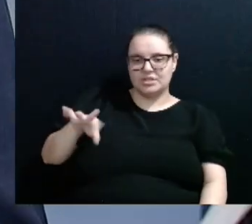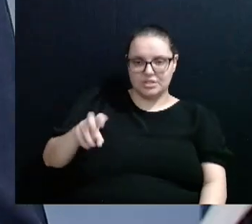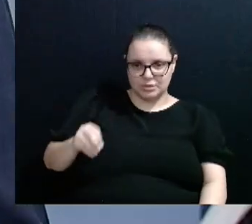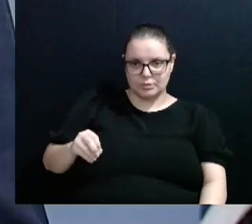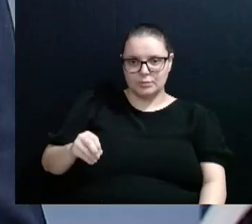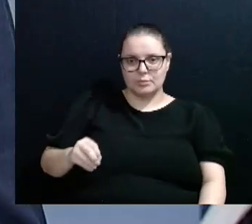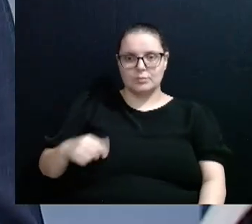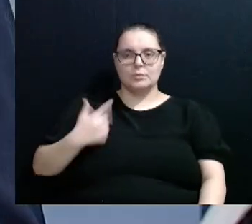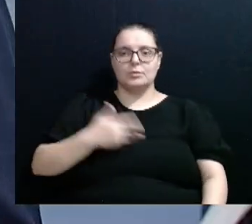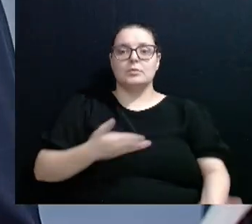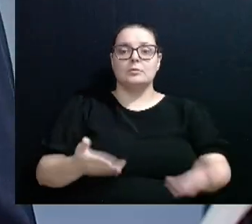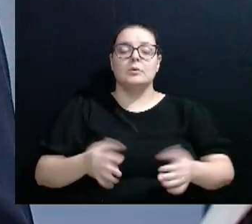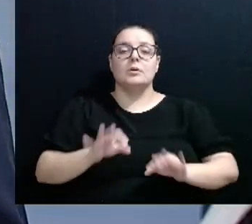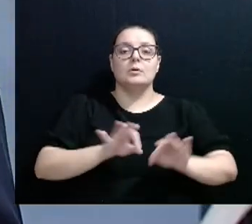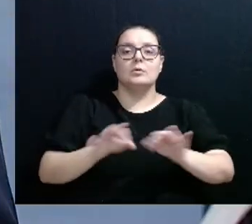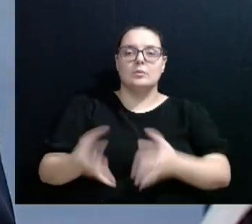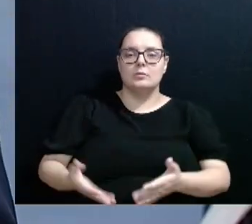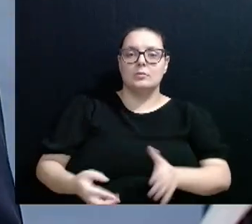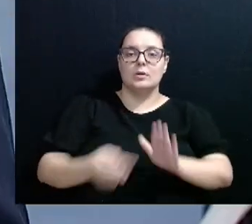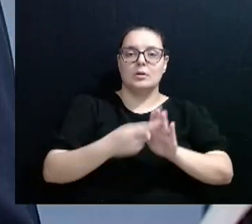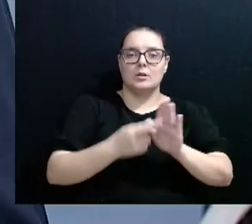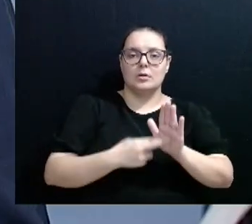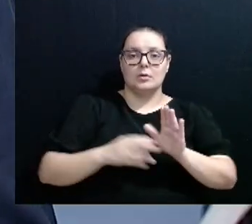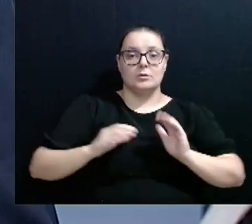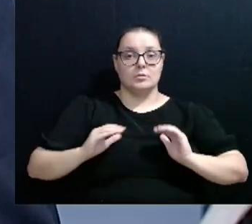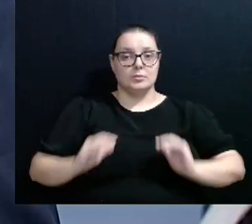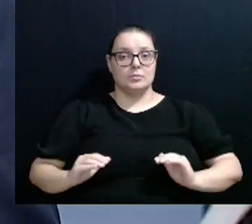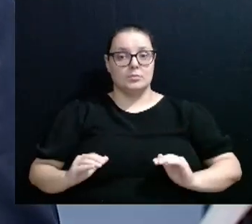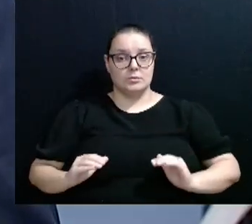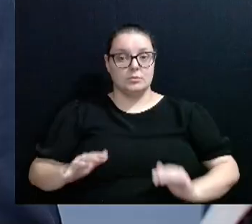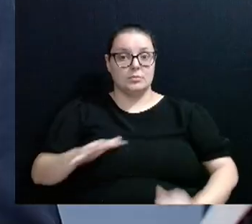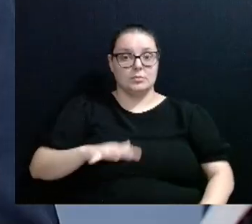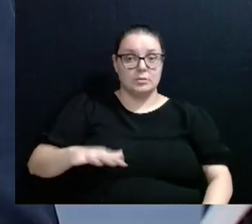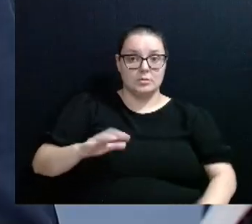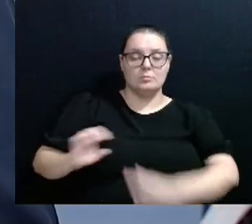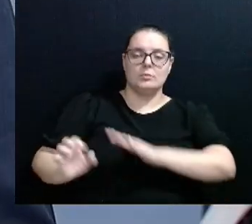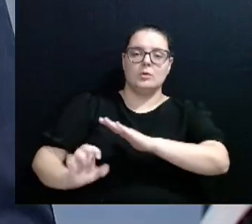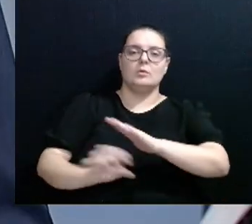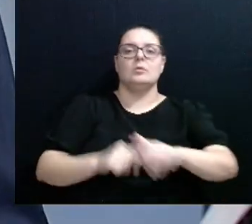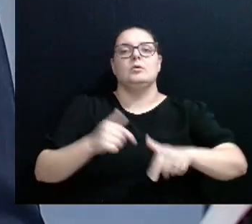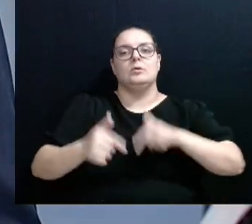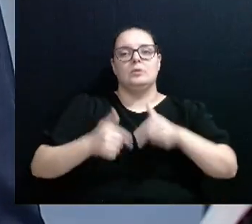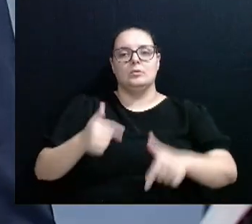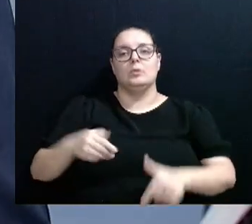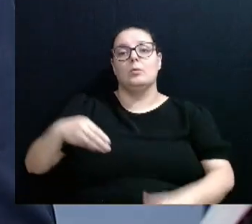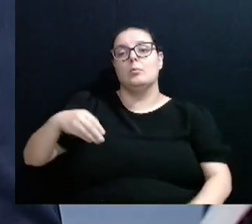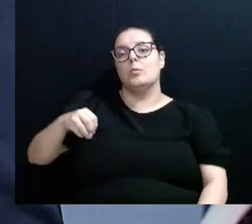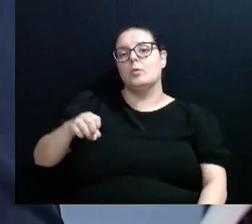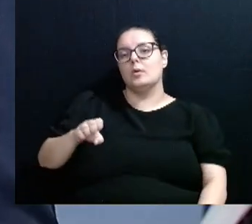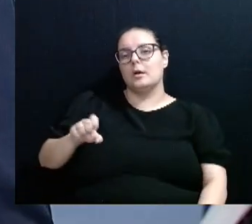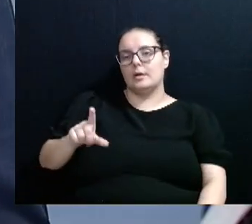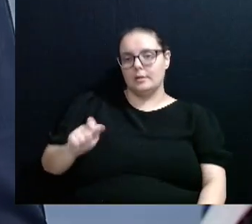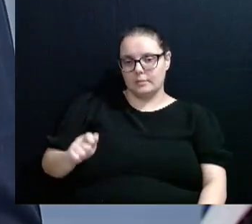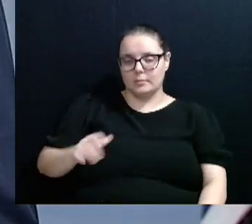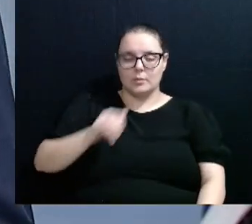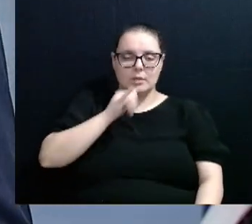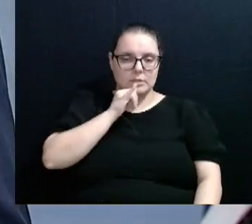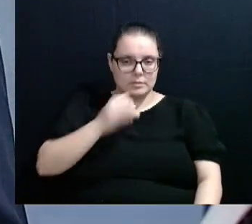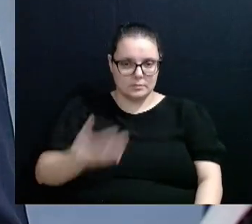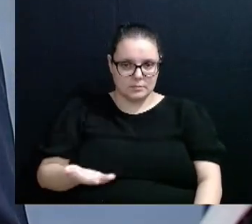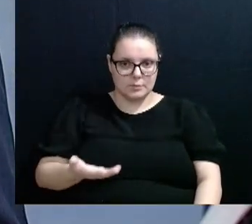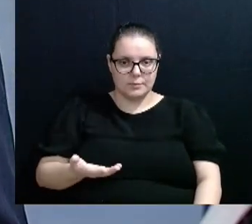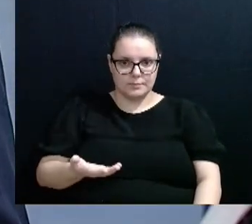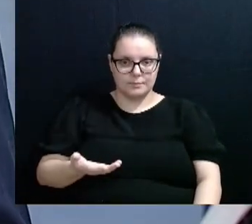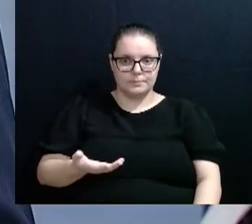que existam regras de conduta por parte dessas empresas que trabalham com moeda. Por exemplo,